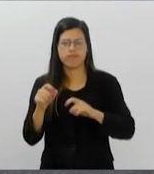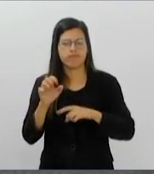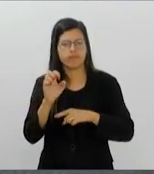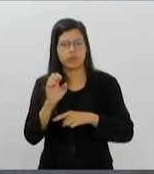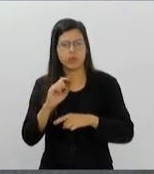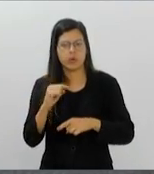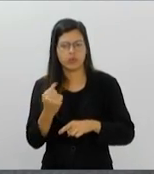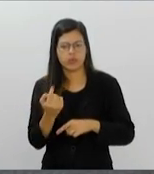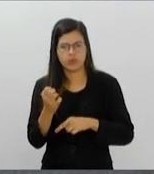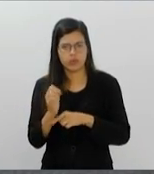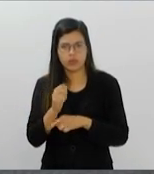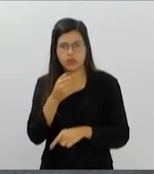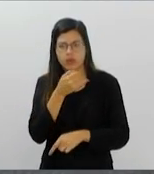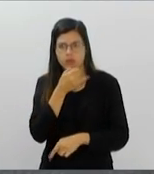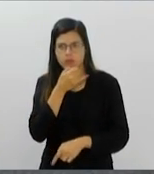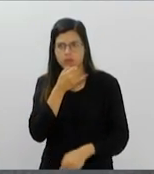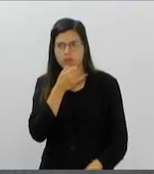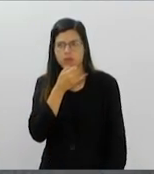que, infelizmente,